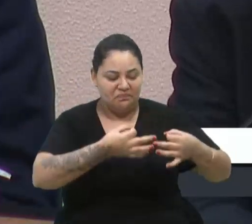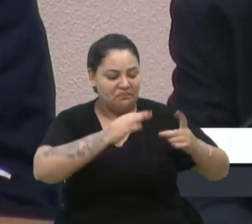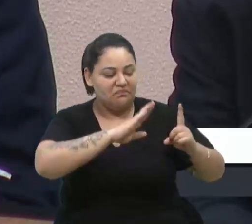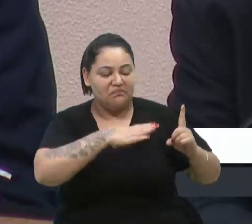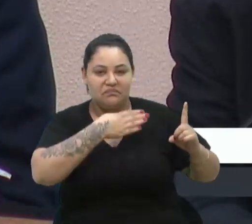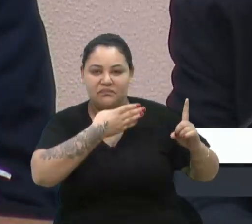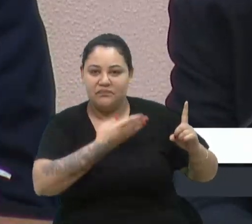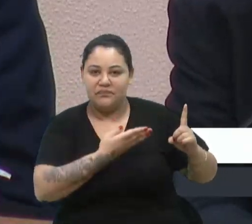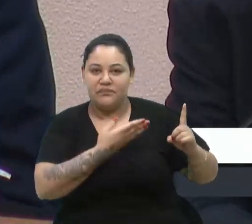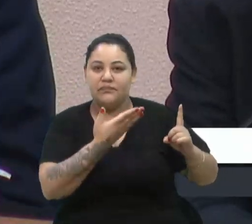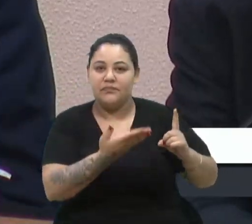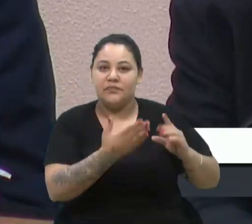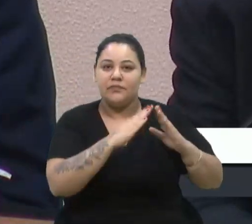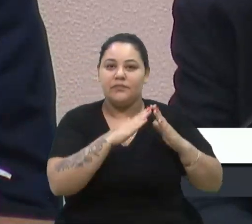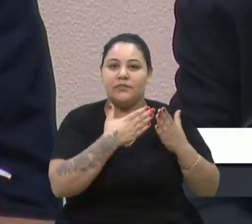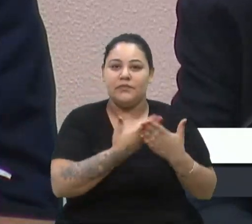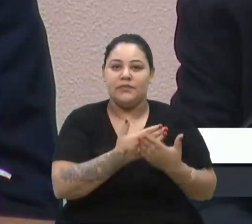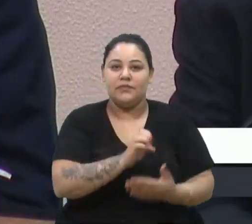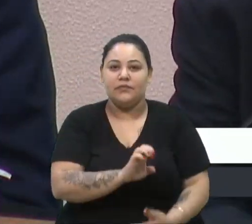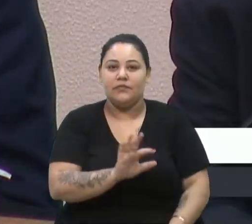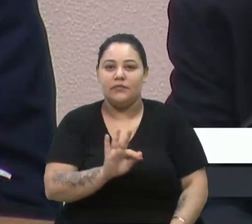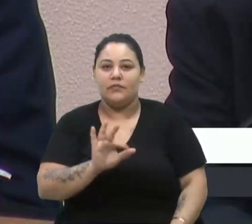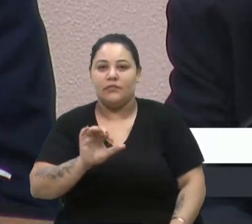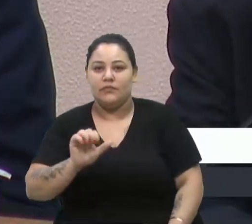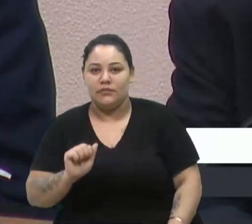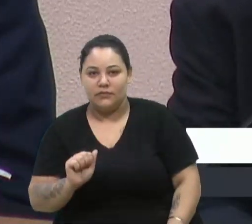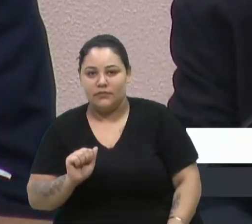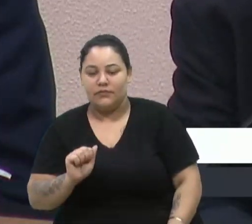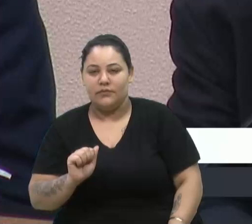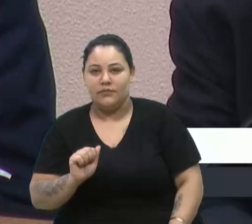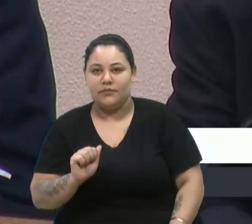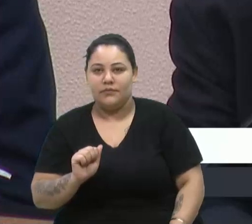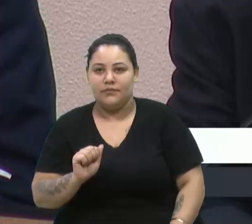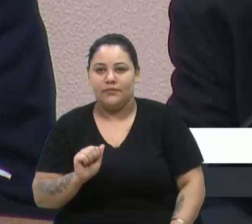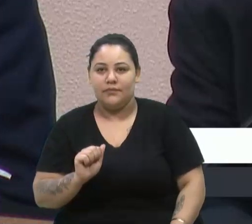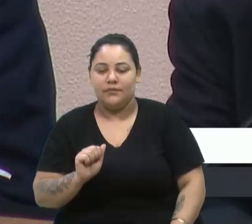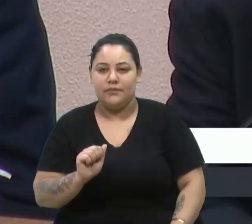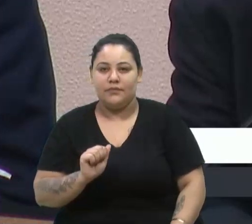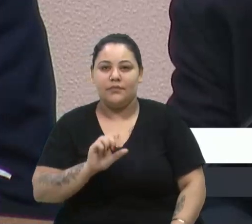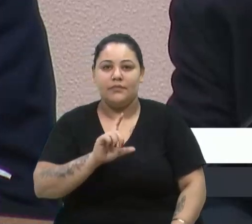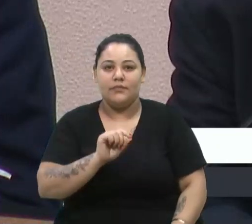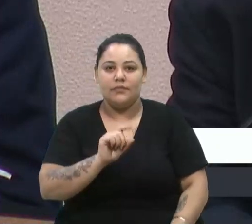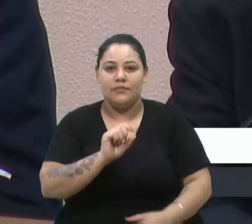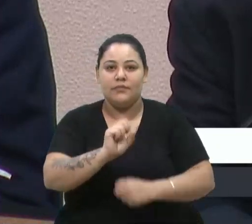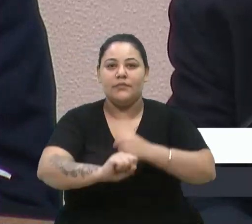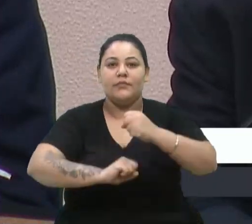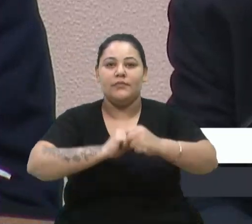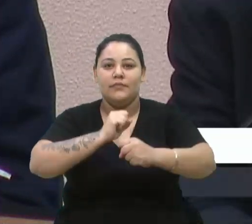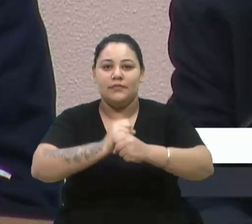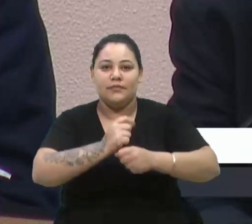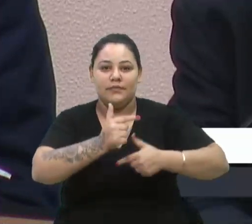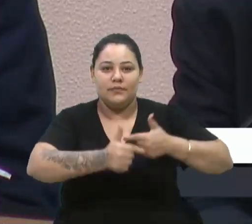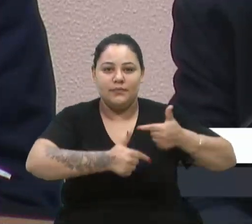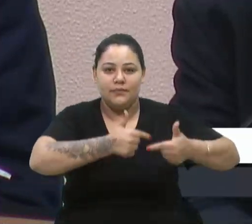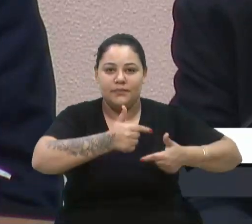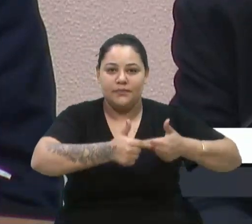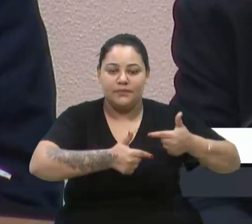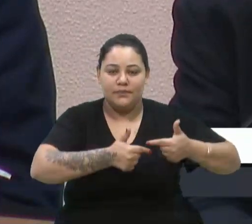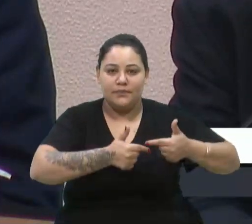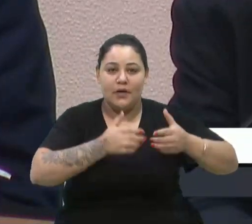a escola família agrícola da Serra Gaúcha e facera pelos 10 anos de trabalho